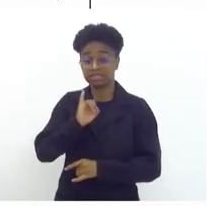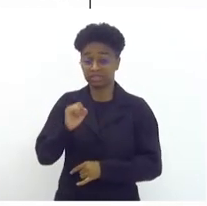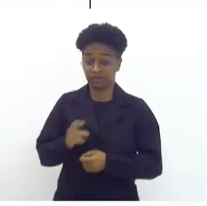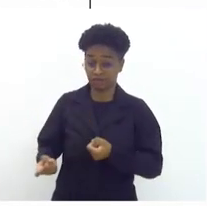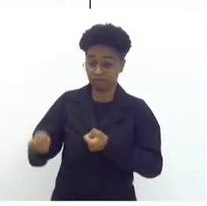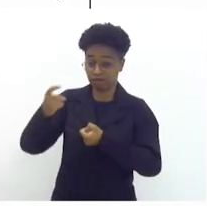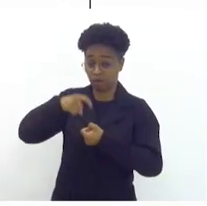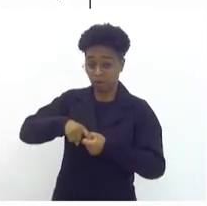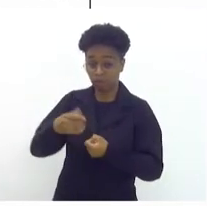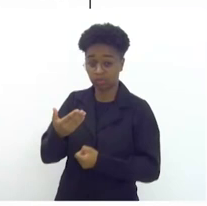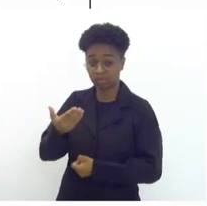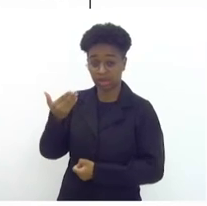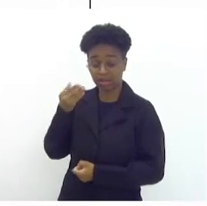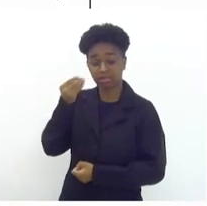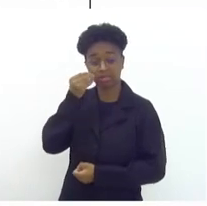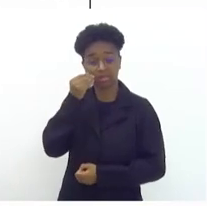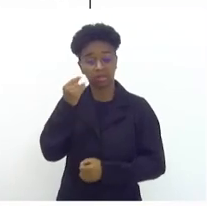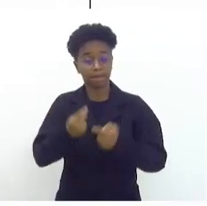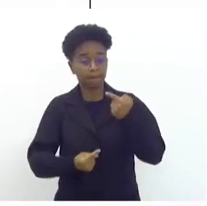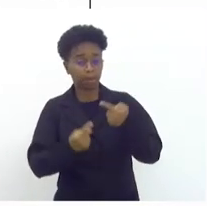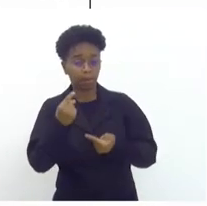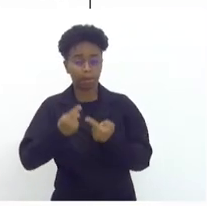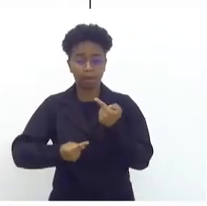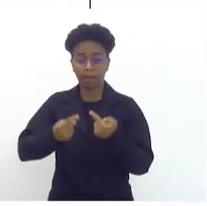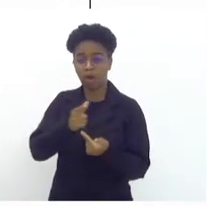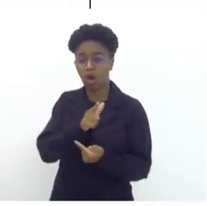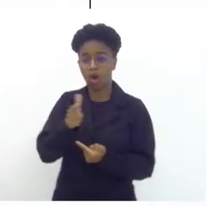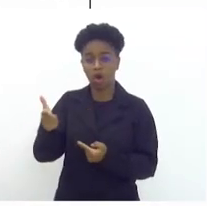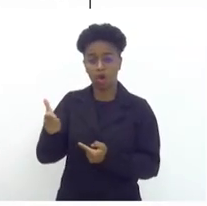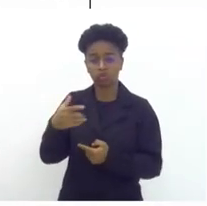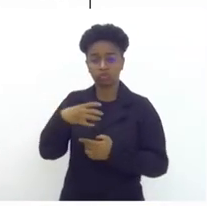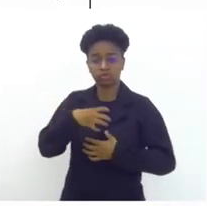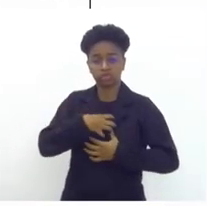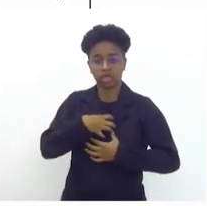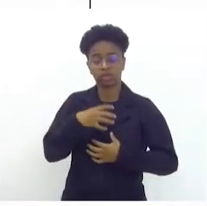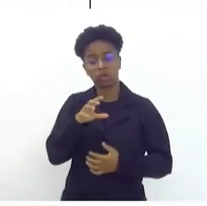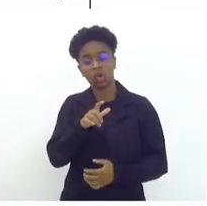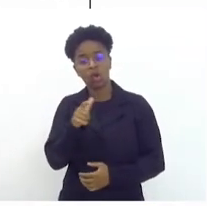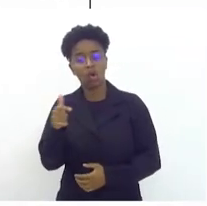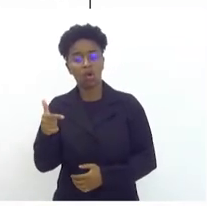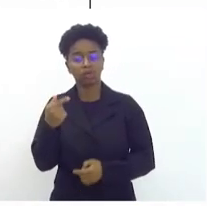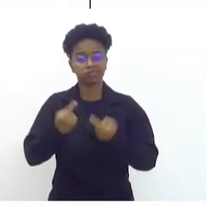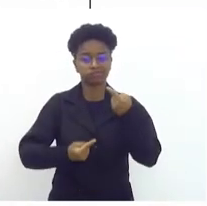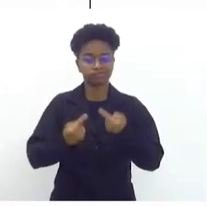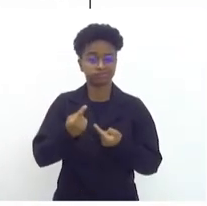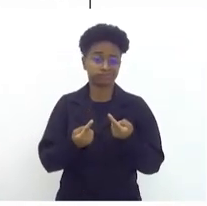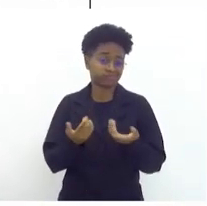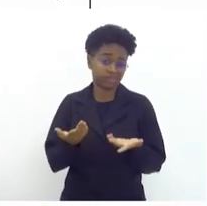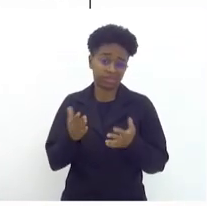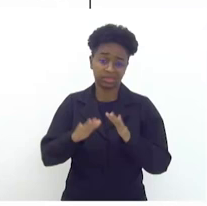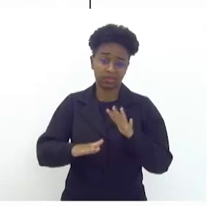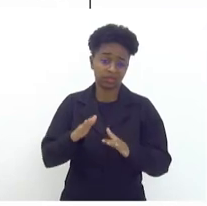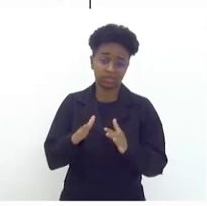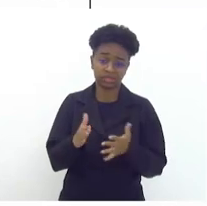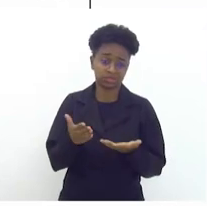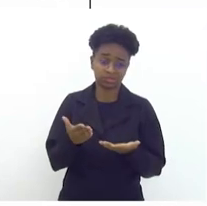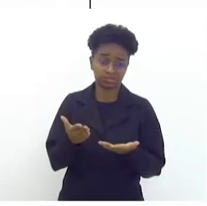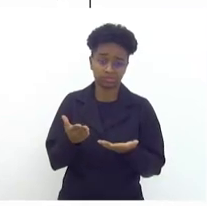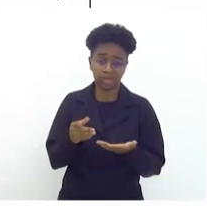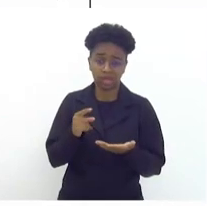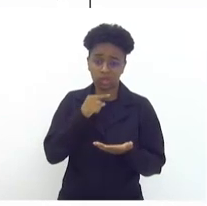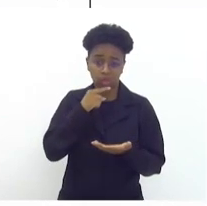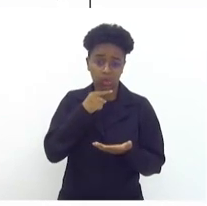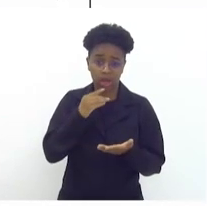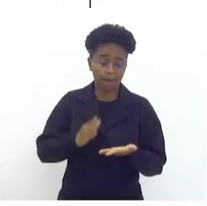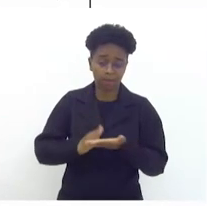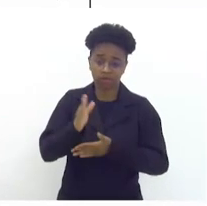atrás para ter um amor outra forma de entrada de aposto dessa discussão provavelmente a gente também não vai aplicar não vai